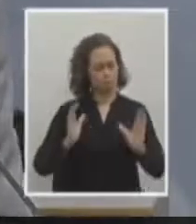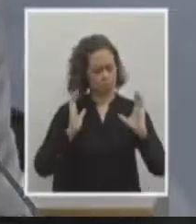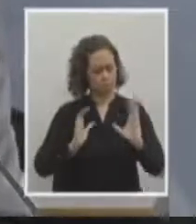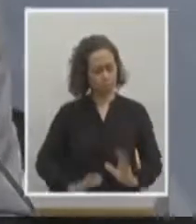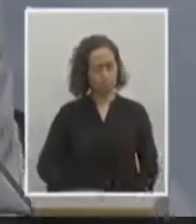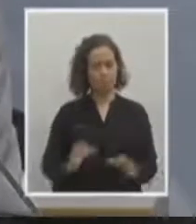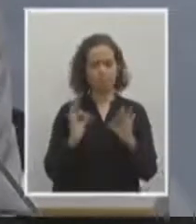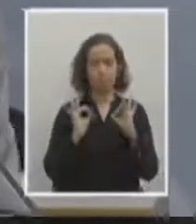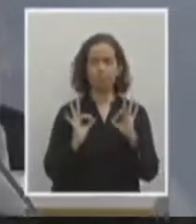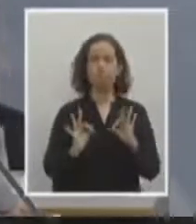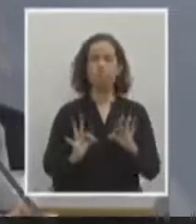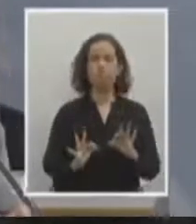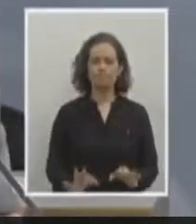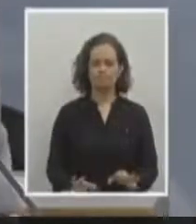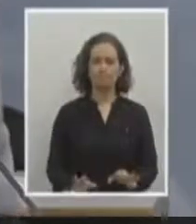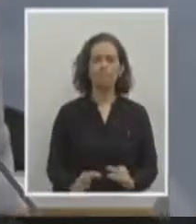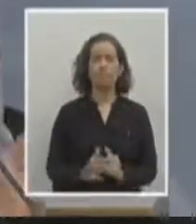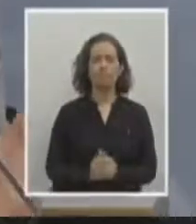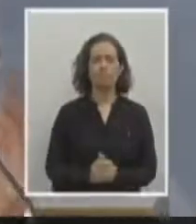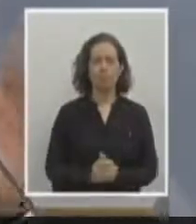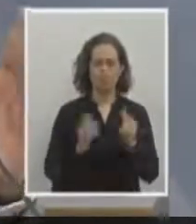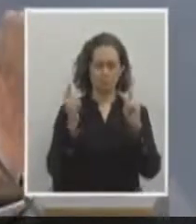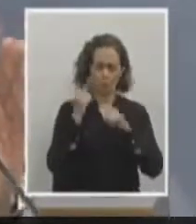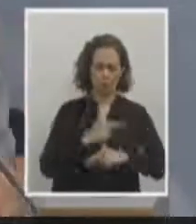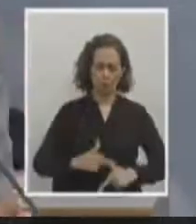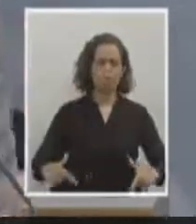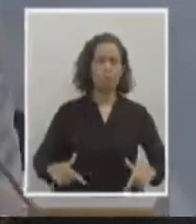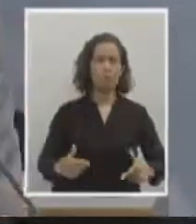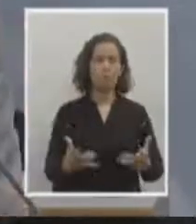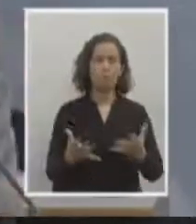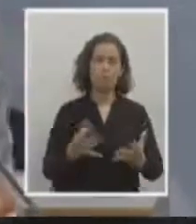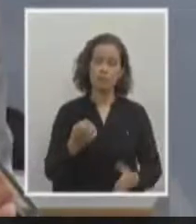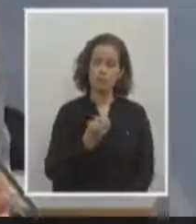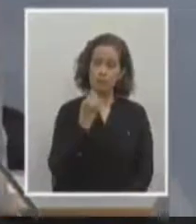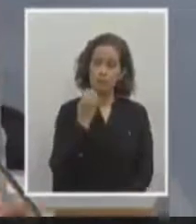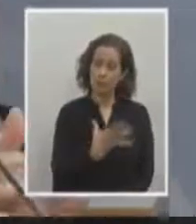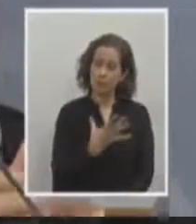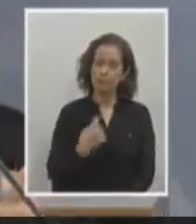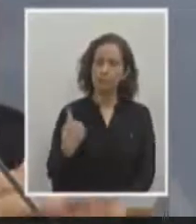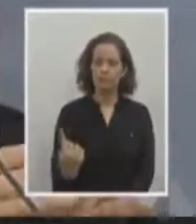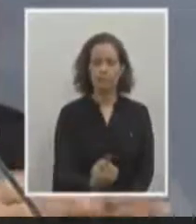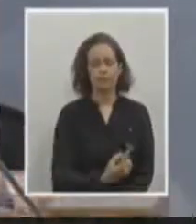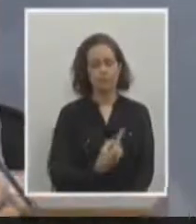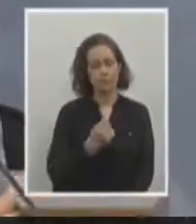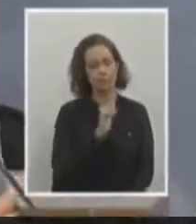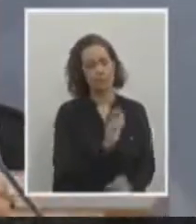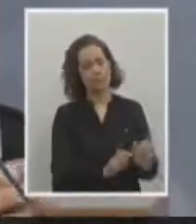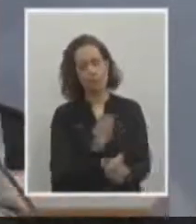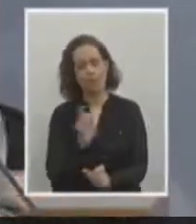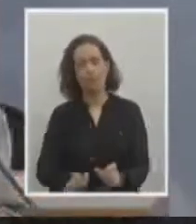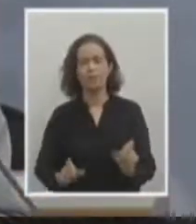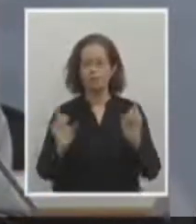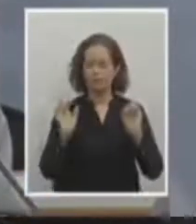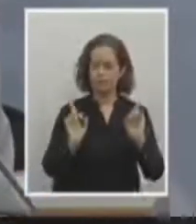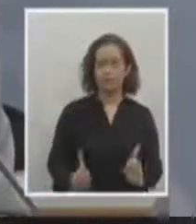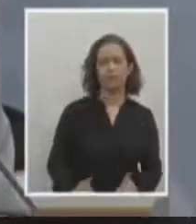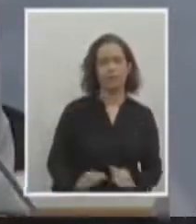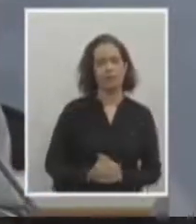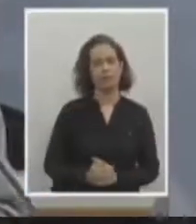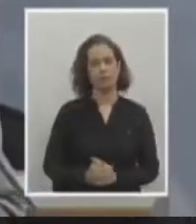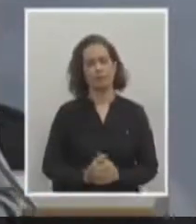e de imparcialidade. Nós queremos o bem das nossas pessoas com deficiência. É isso que nós lutamos